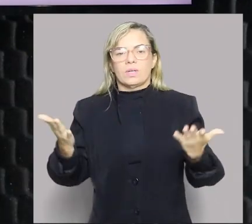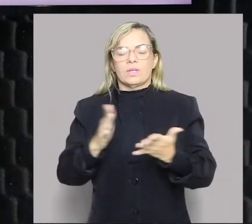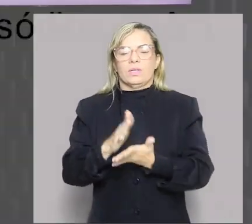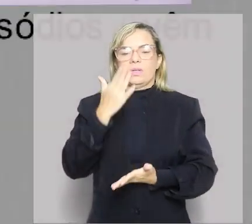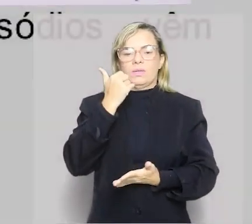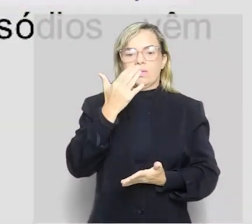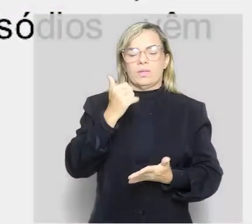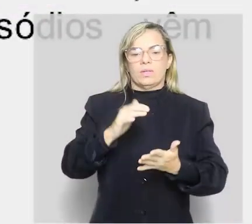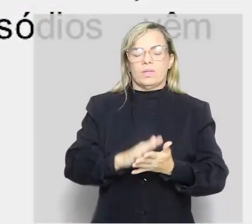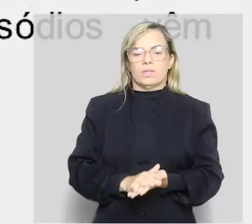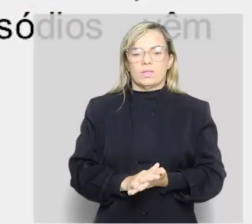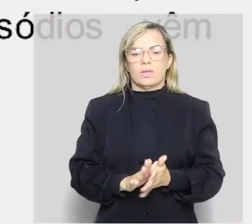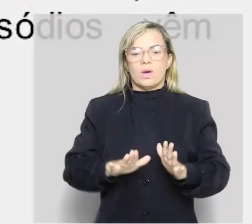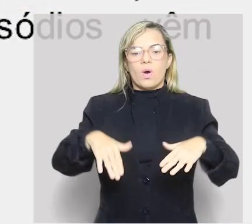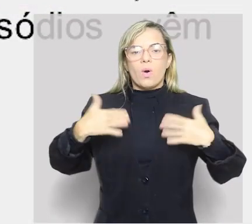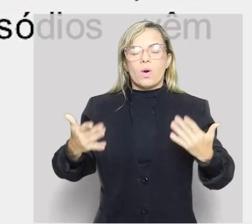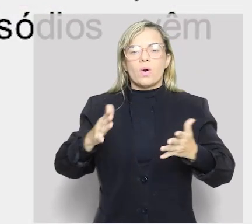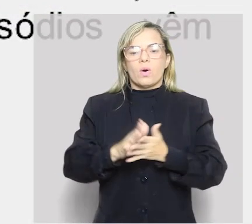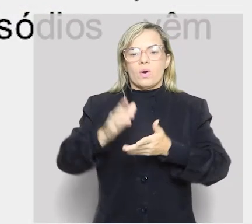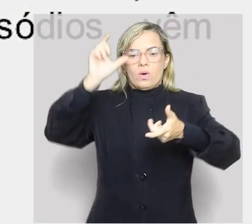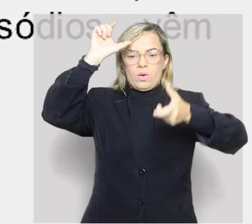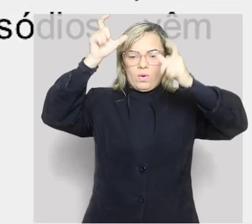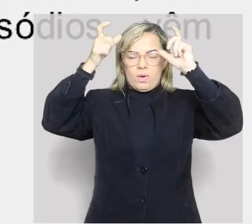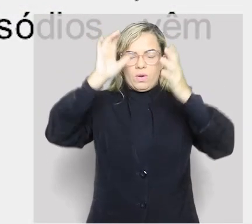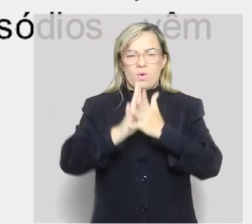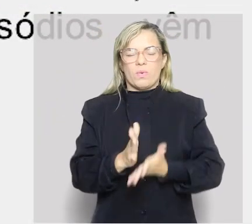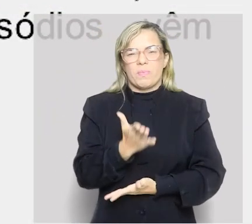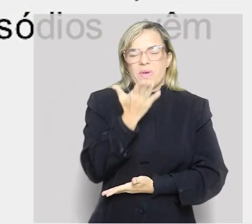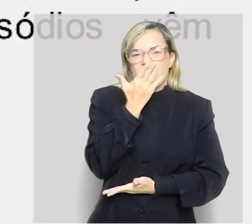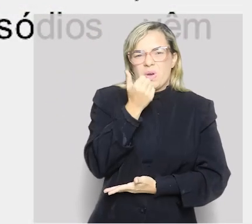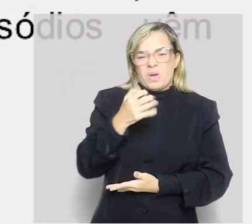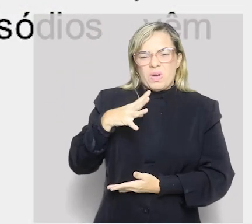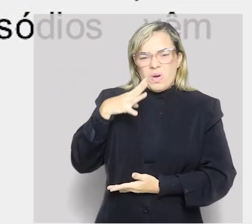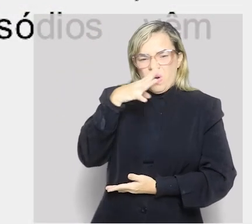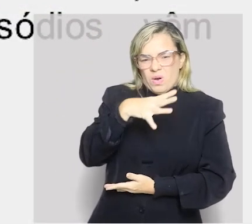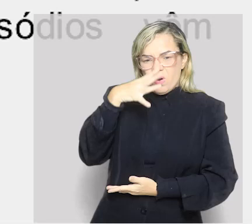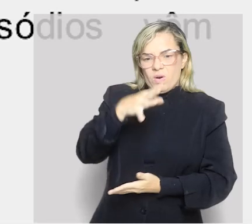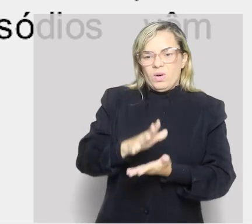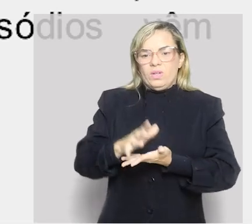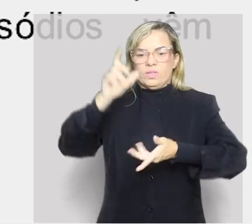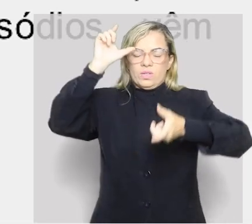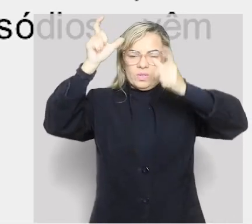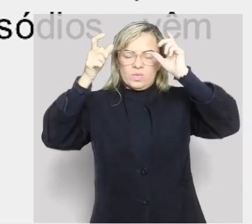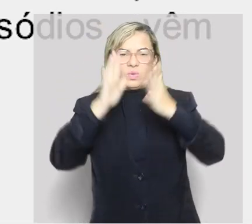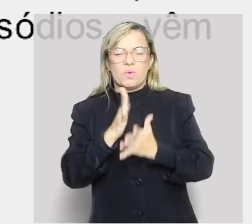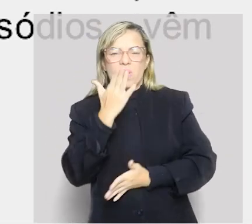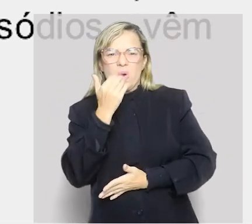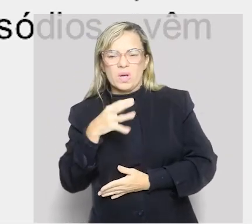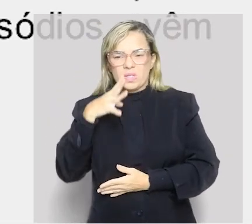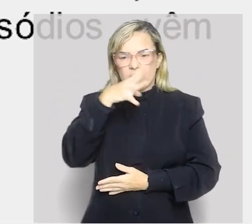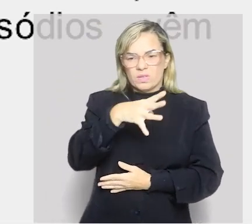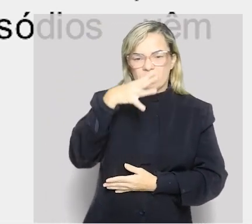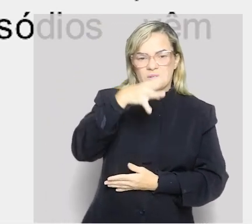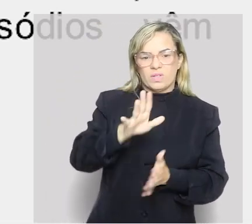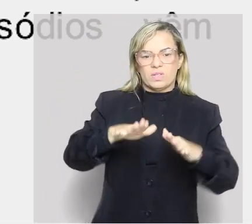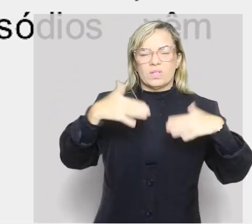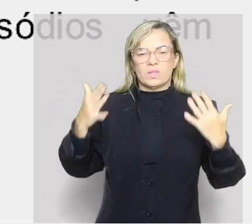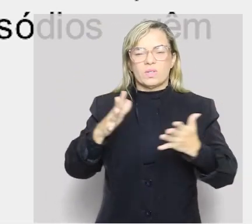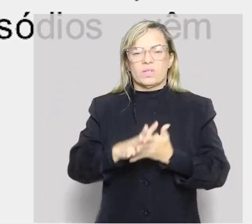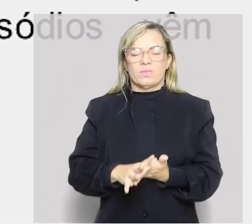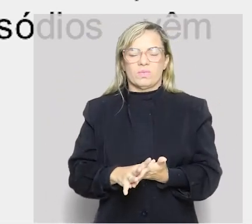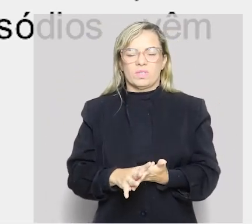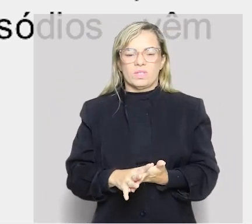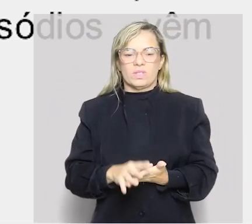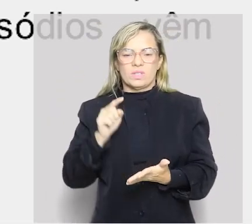tá? Ele diz assim, transtorno do comer compulsivo. O transtorno do comer compulsivo vem